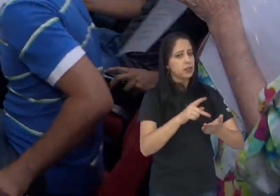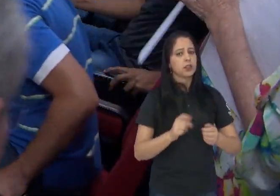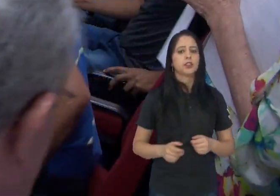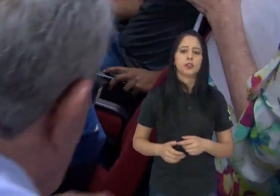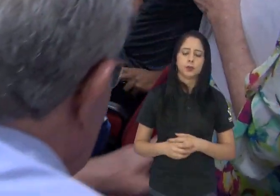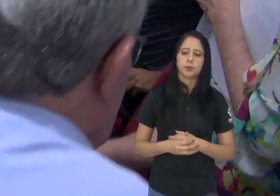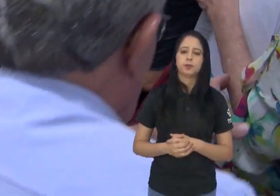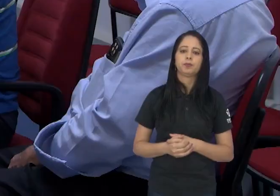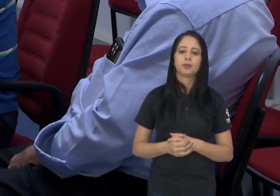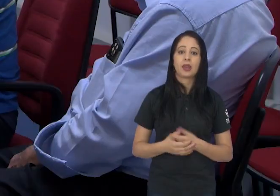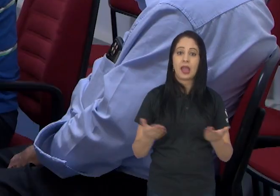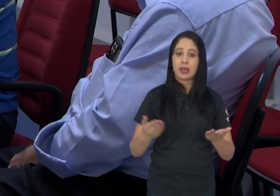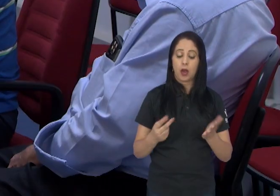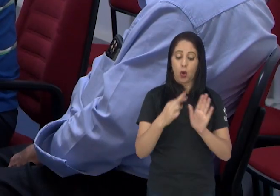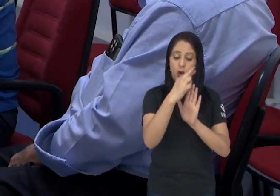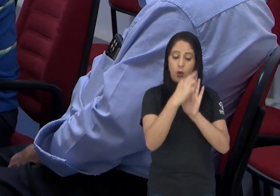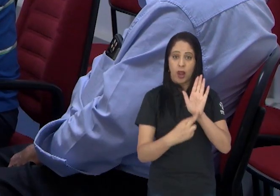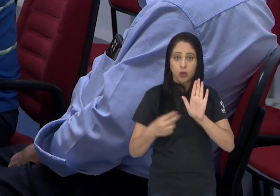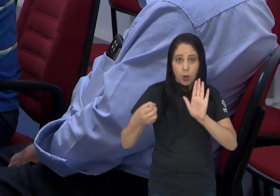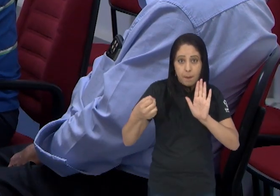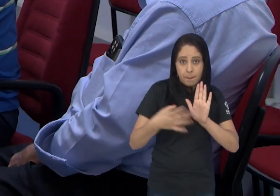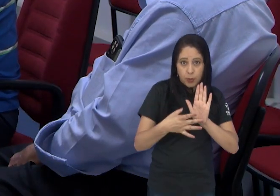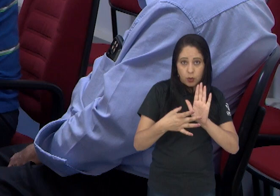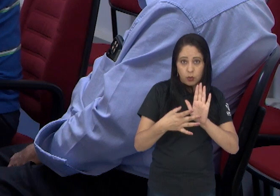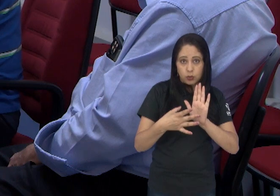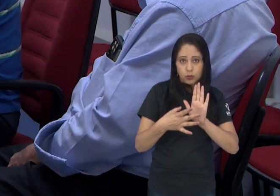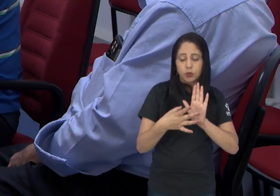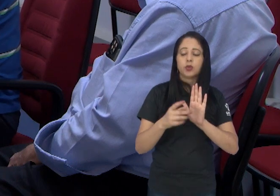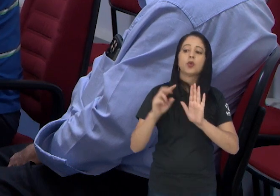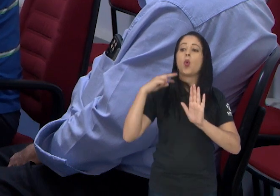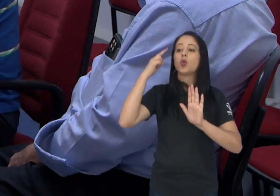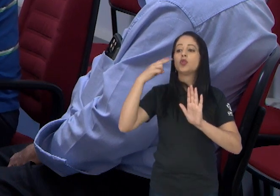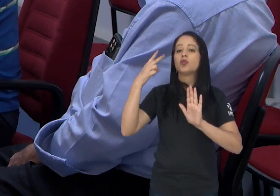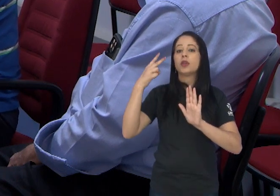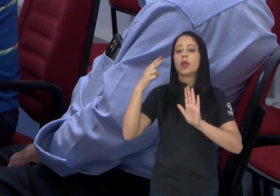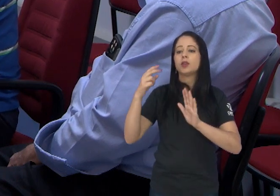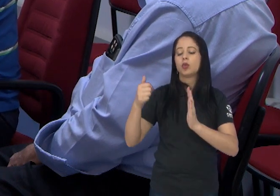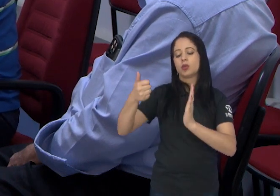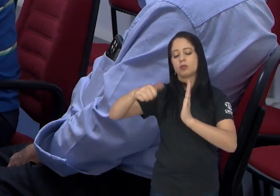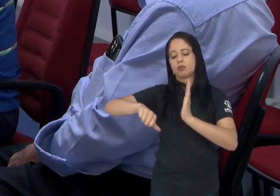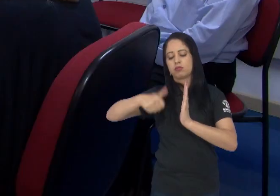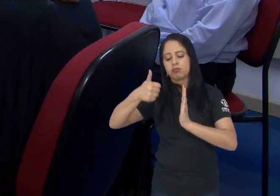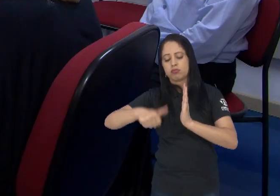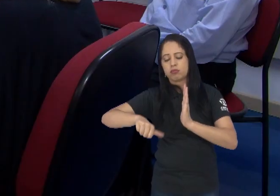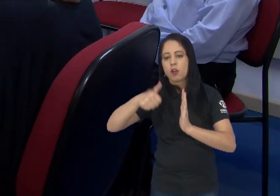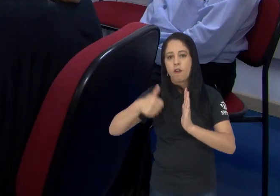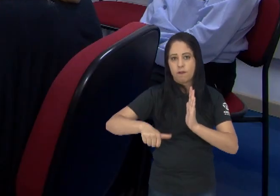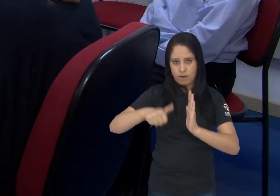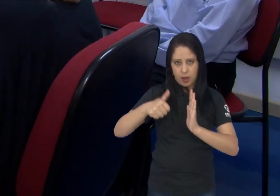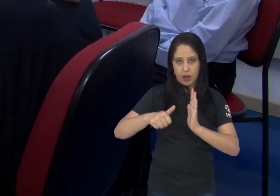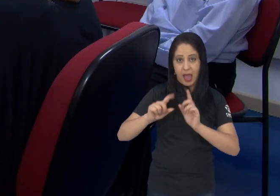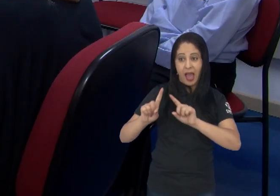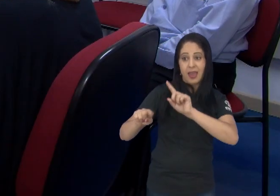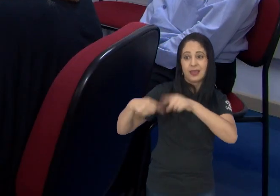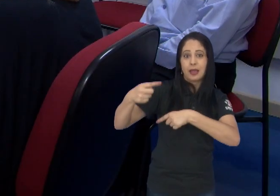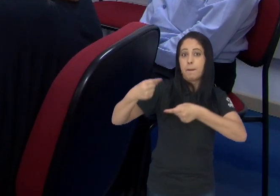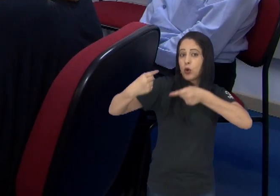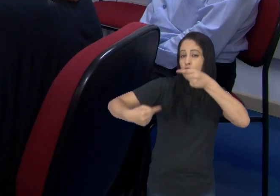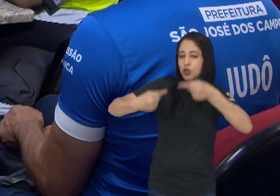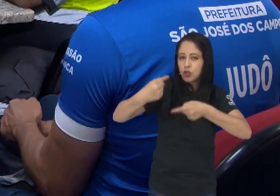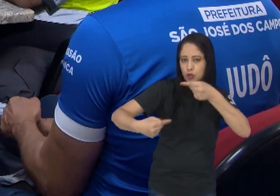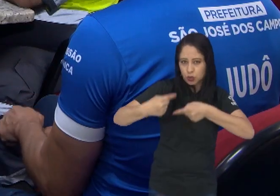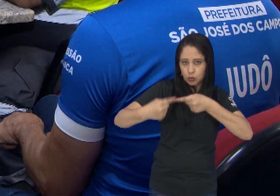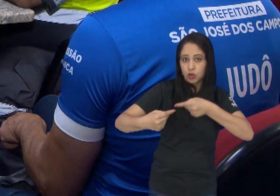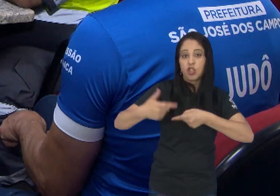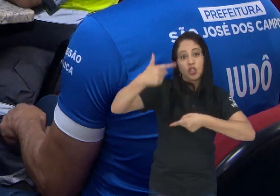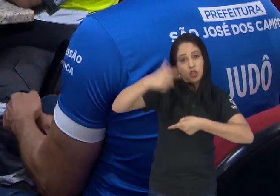mãos, os vereadores vão analisar as propostas nas próximas semanas para que essas sugestões sejam discutidas no próximo encontro,